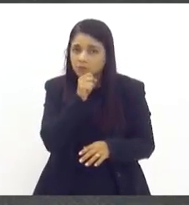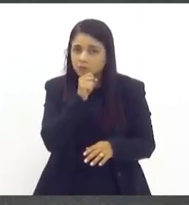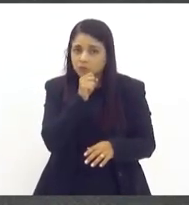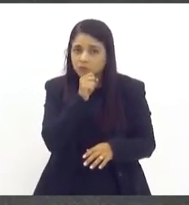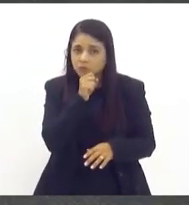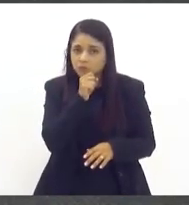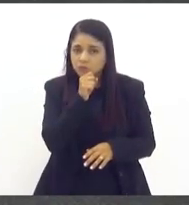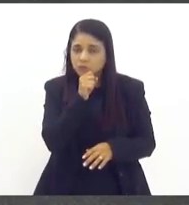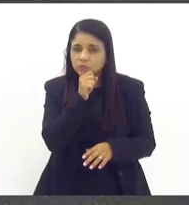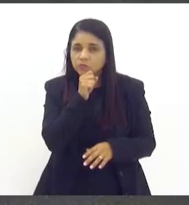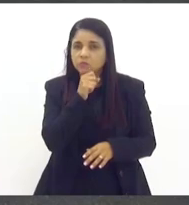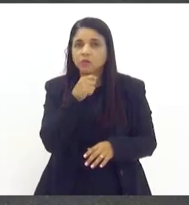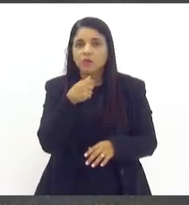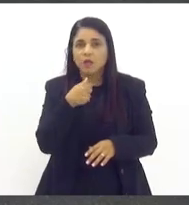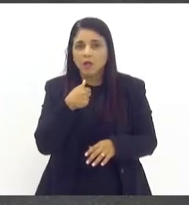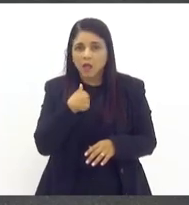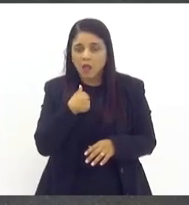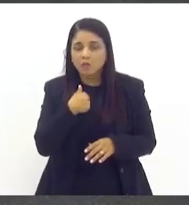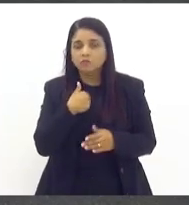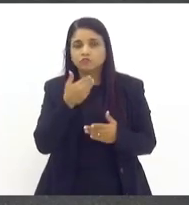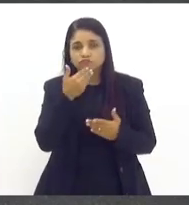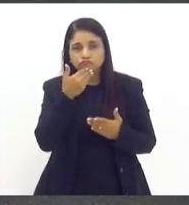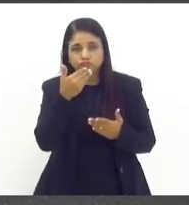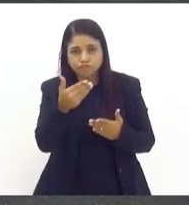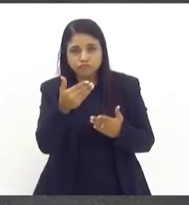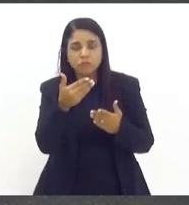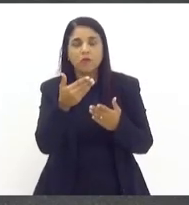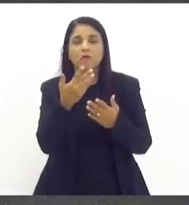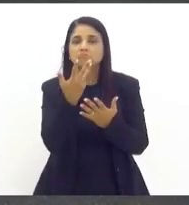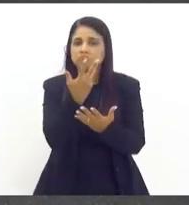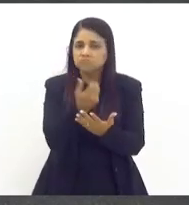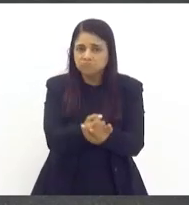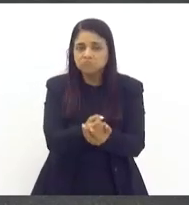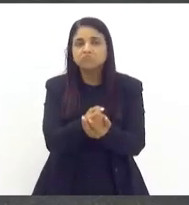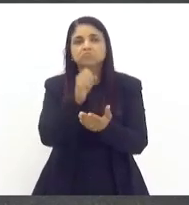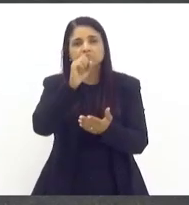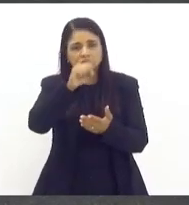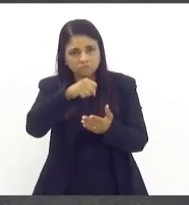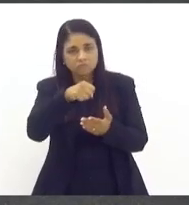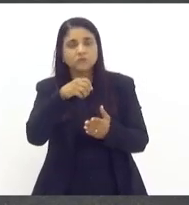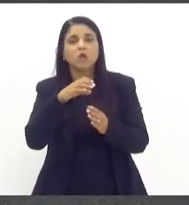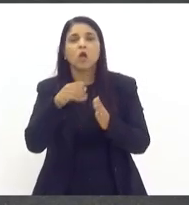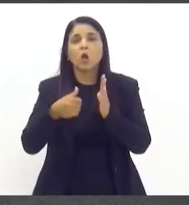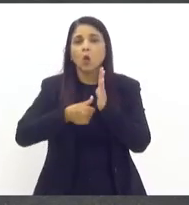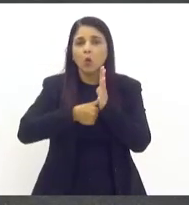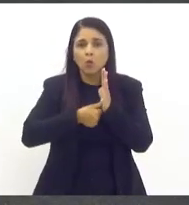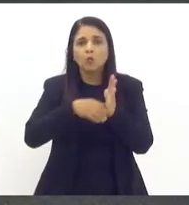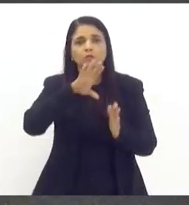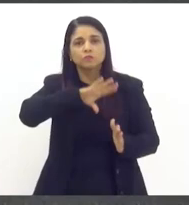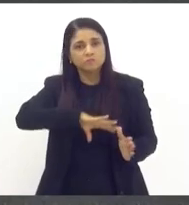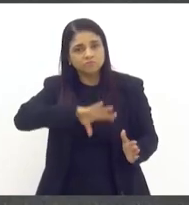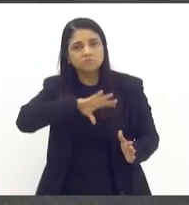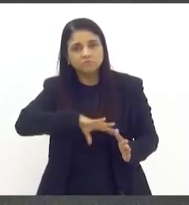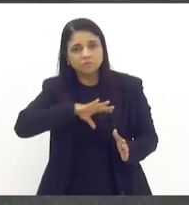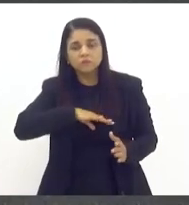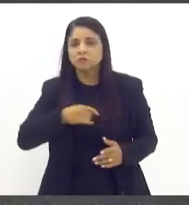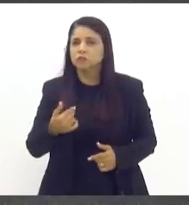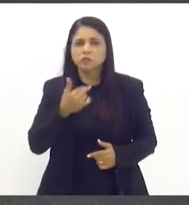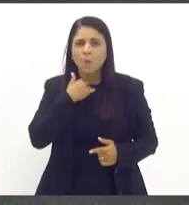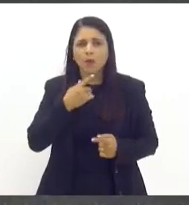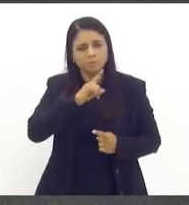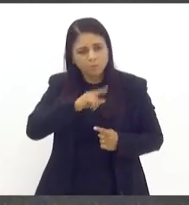estou solidário ao clube de regatas Vasco da Gama não podemos discriminar o estádio de São